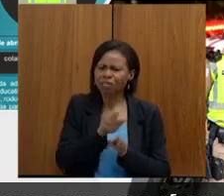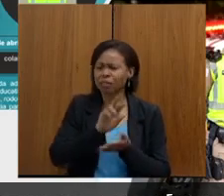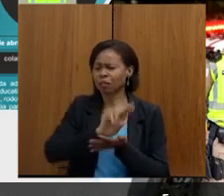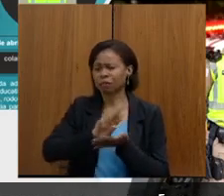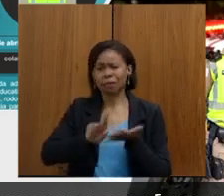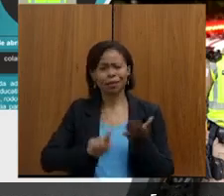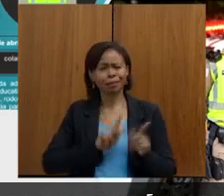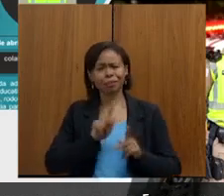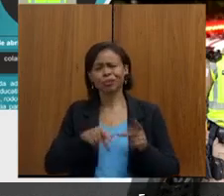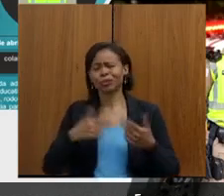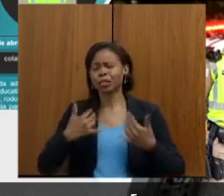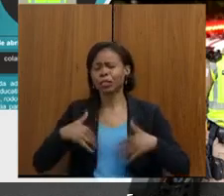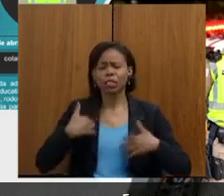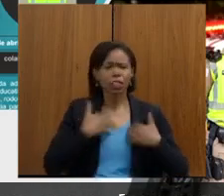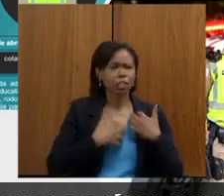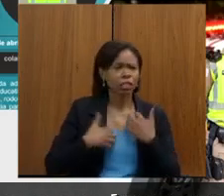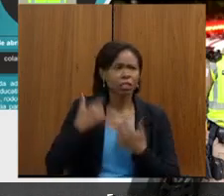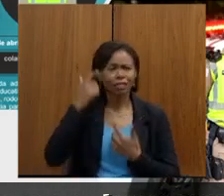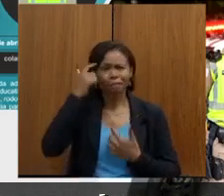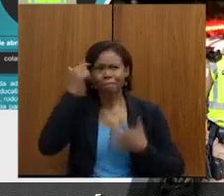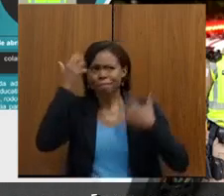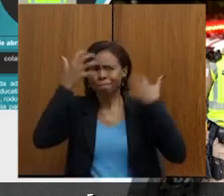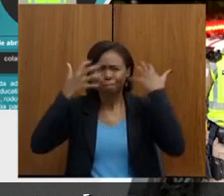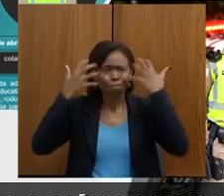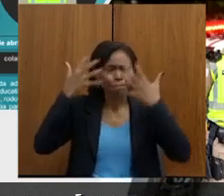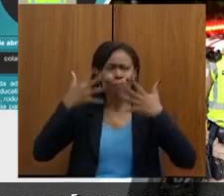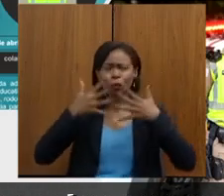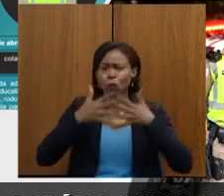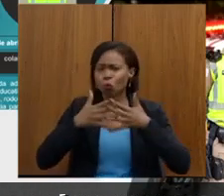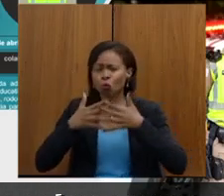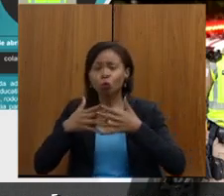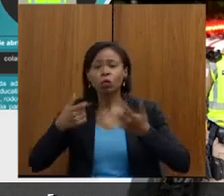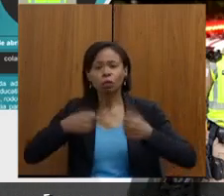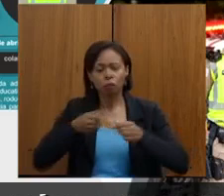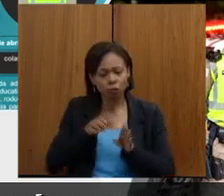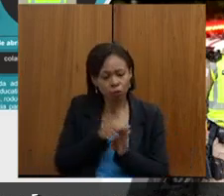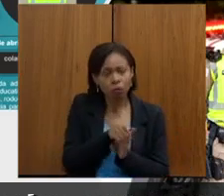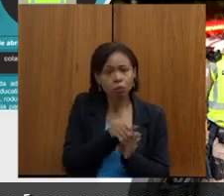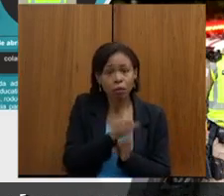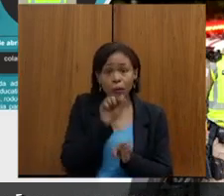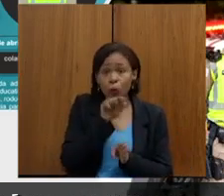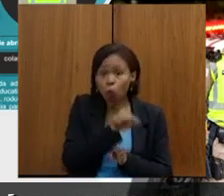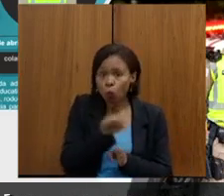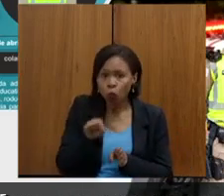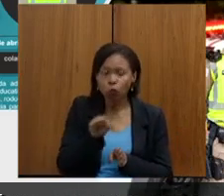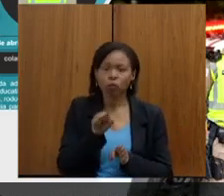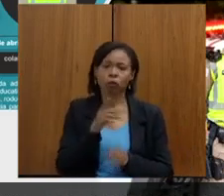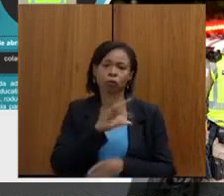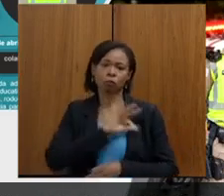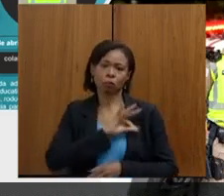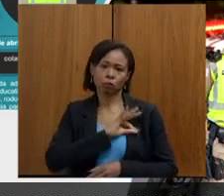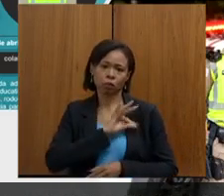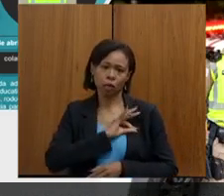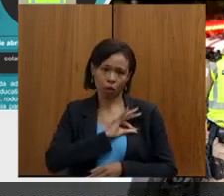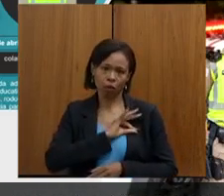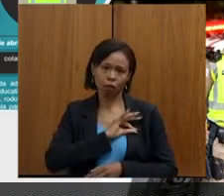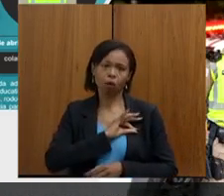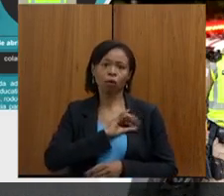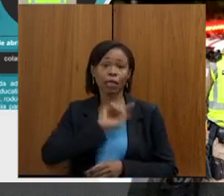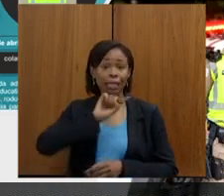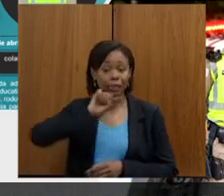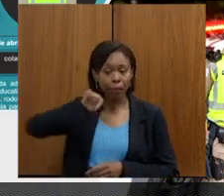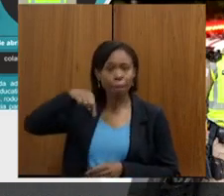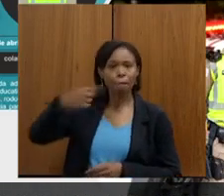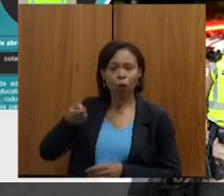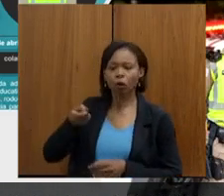estavam desorientados sem saber o que fazer e nós precisavam de orientação para nós mesmos policiais para depois também fazer o trabalho é de